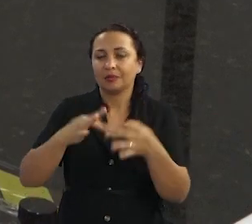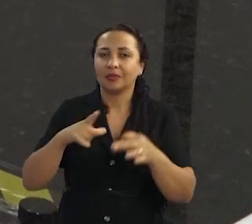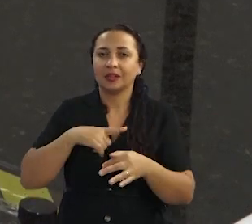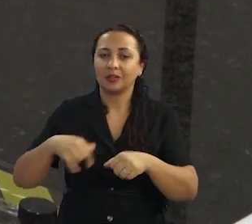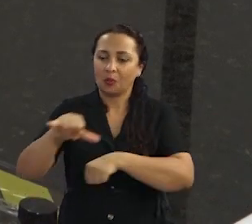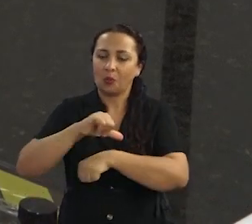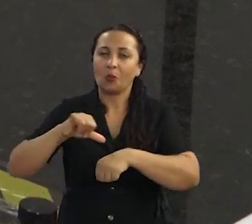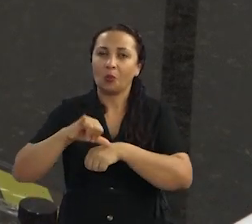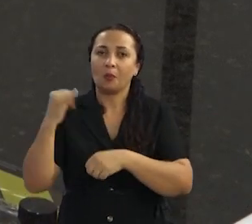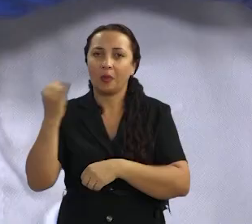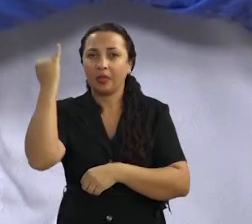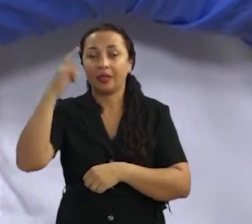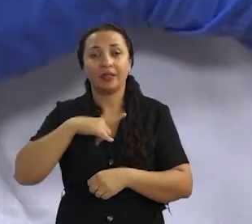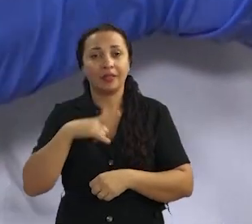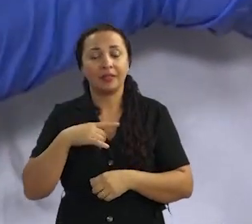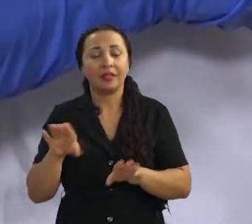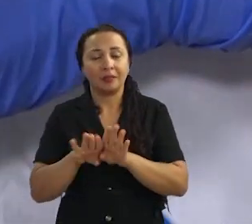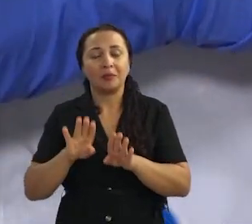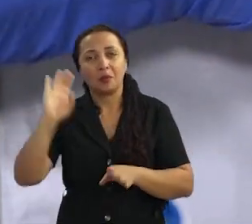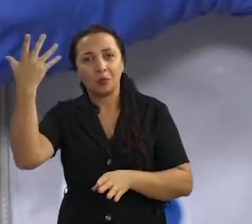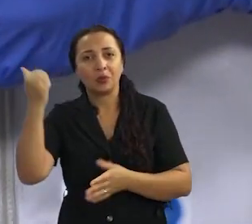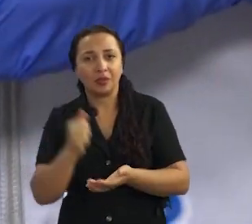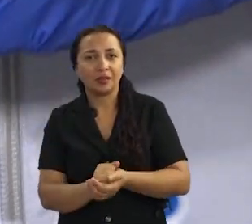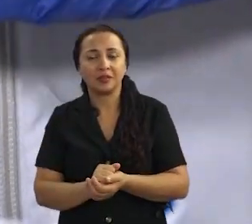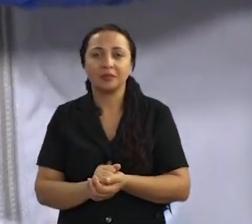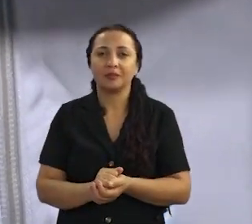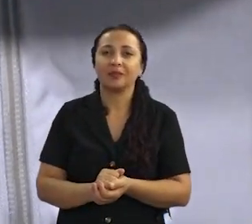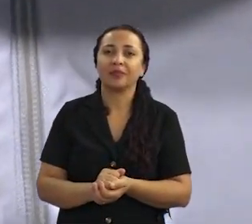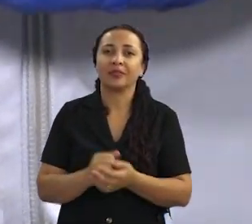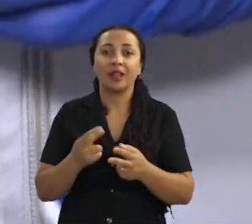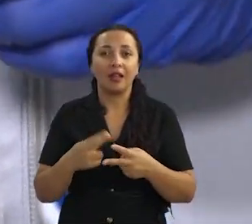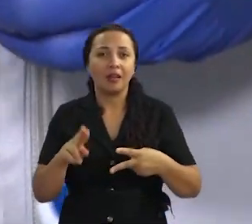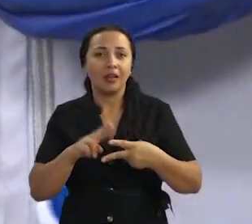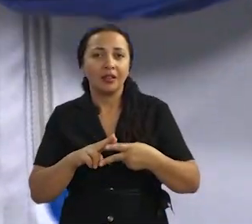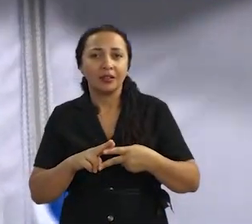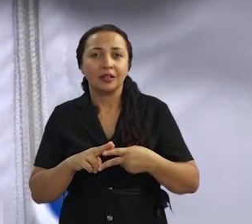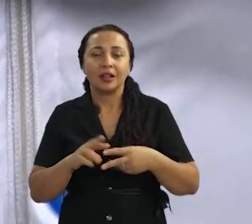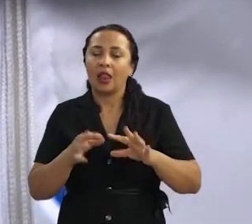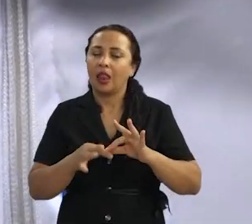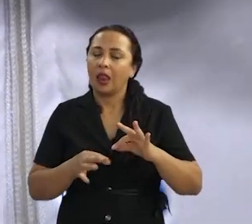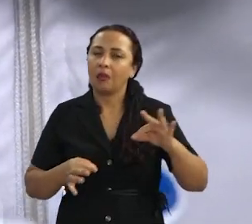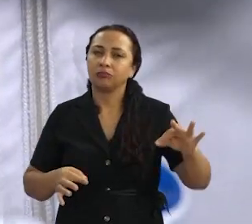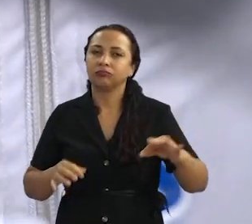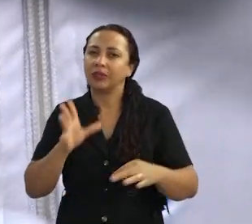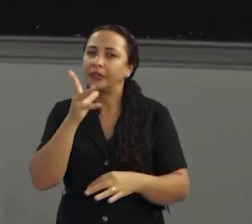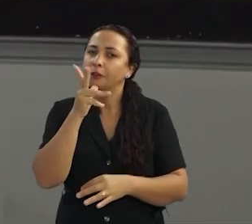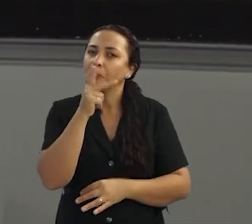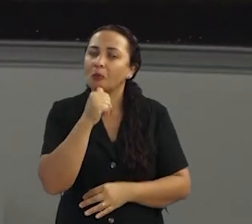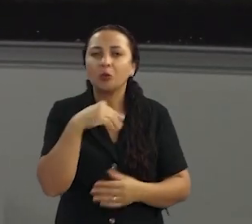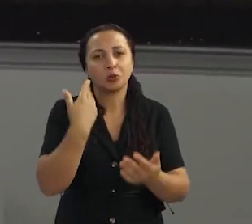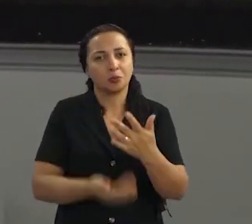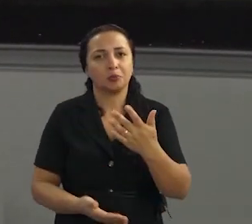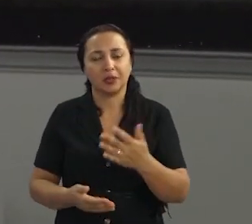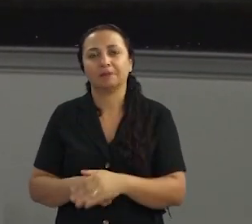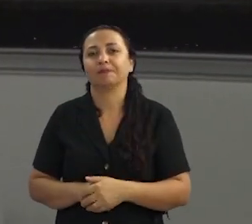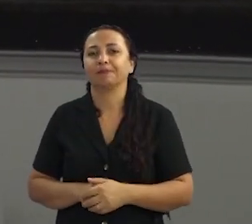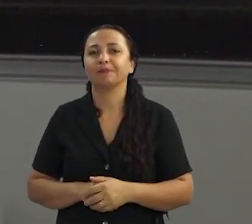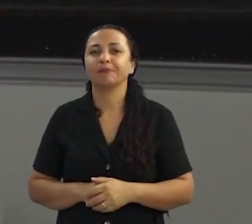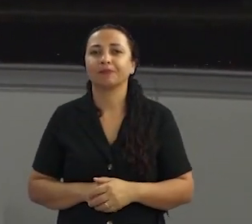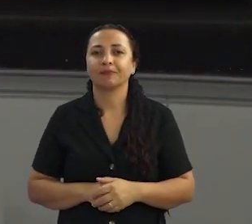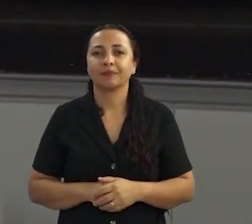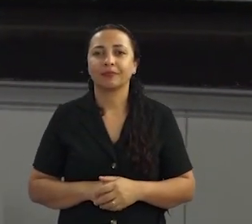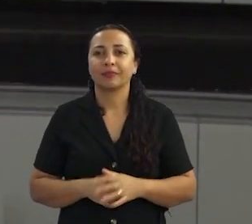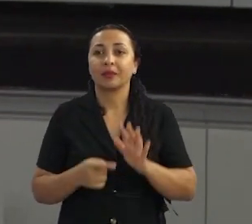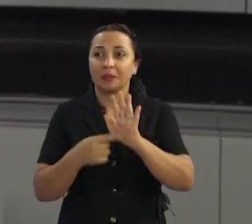que contém o óleo essencial tenha um efeito residual, ou seja, um efeito prolongado. Os resultados obtidos na